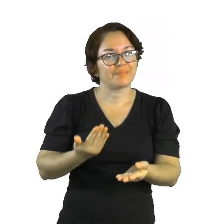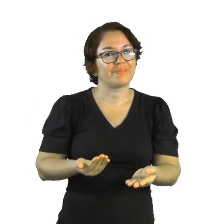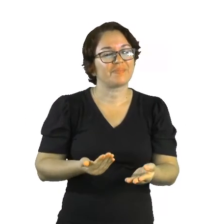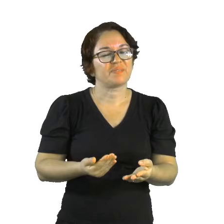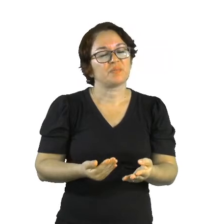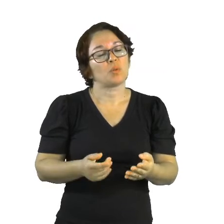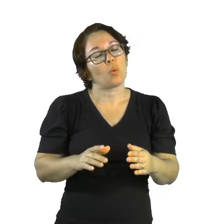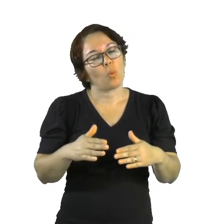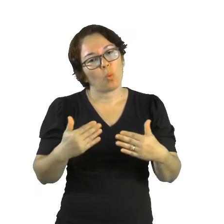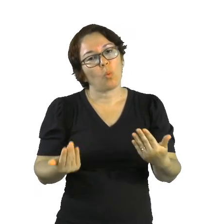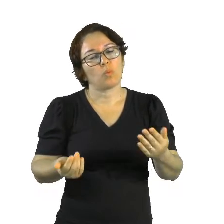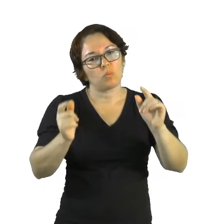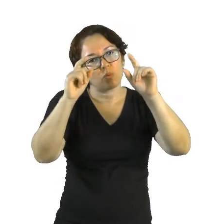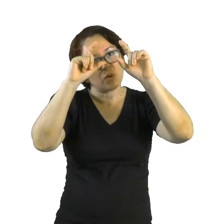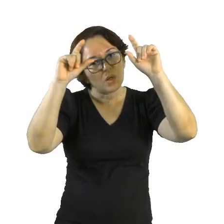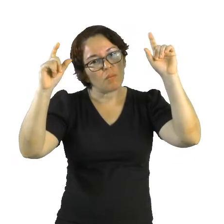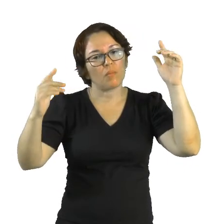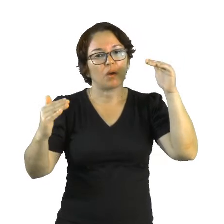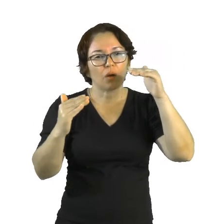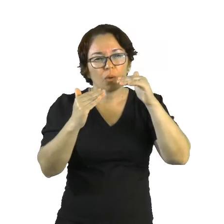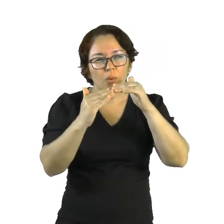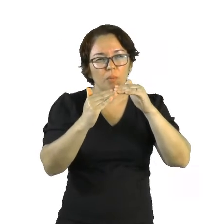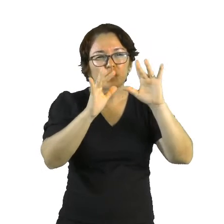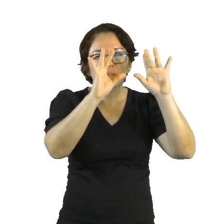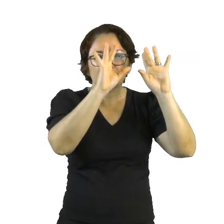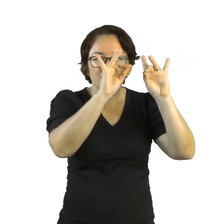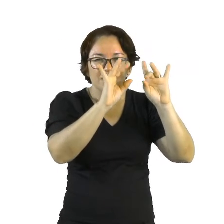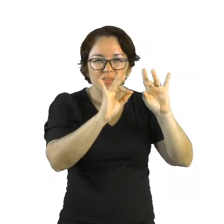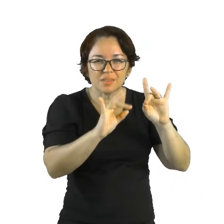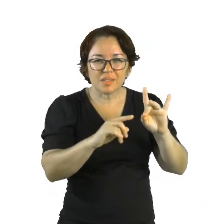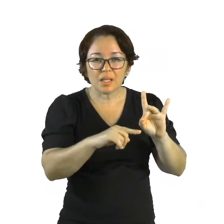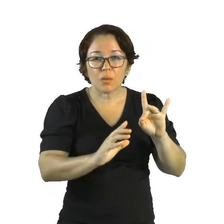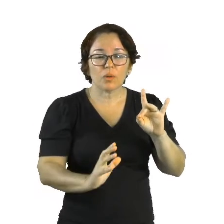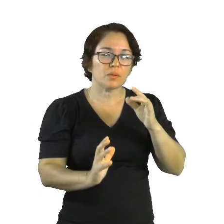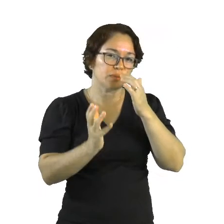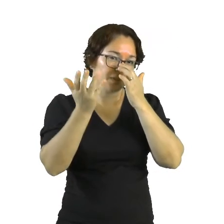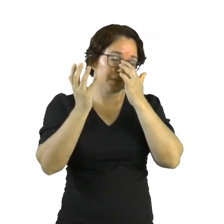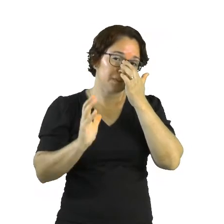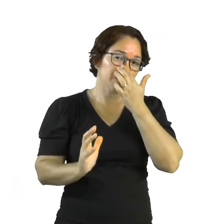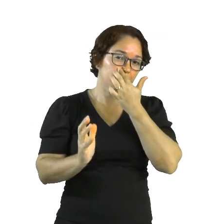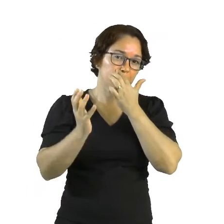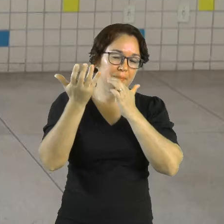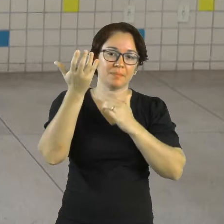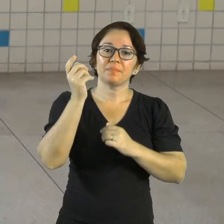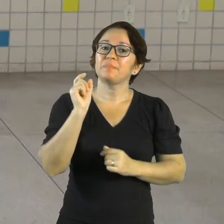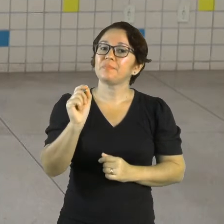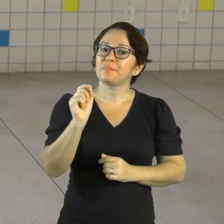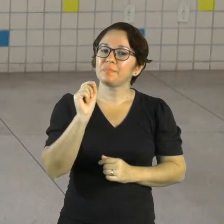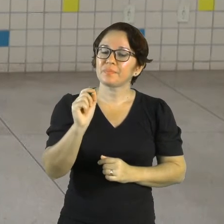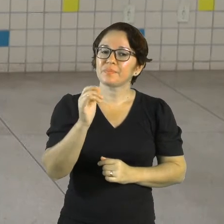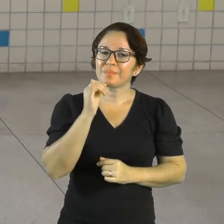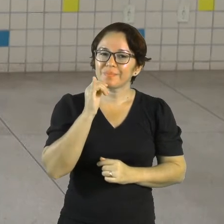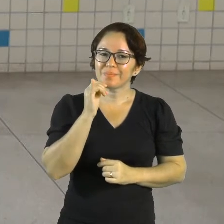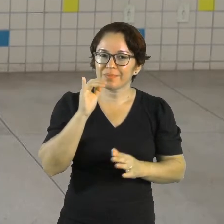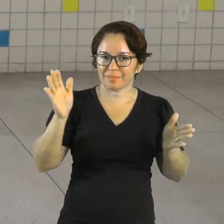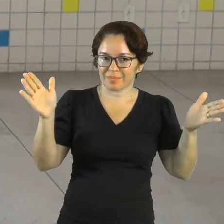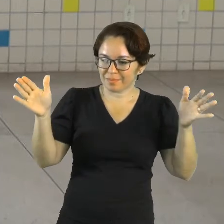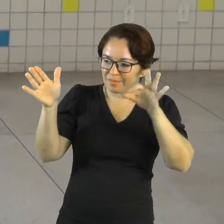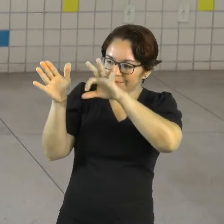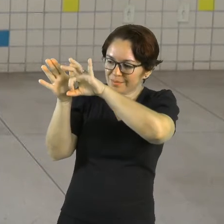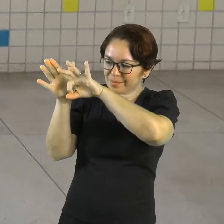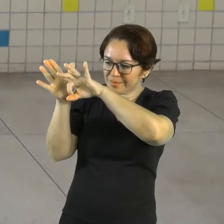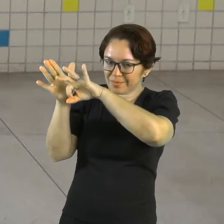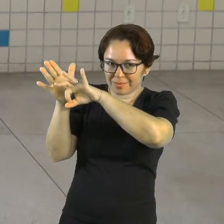a ver com a notícia do ocorrido. Qual foi o ocorrido? A gotinha de água caiu do